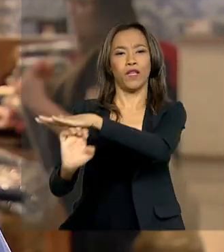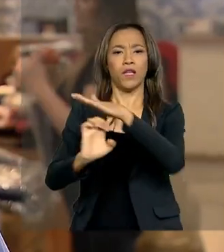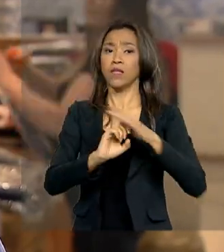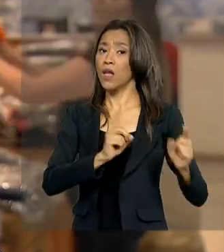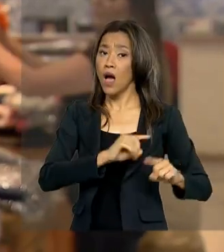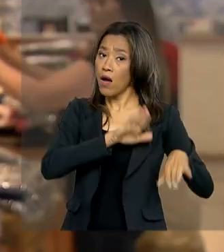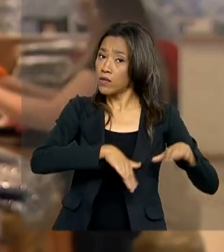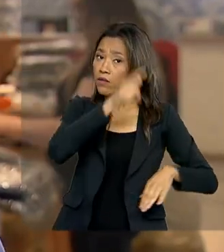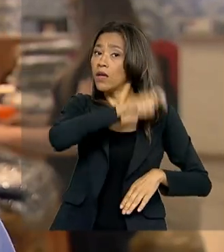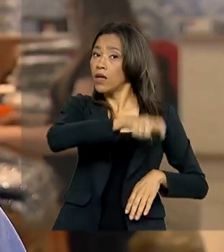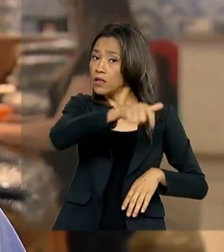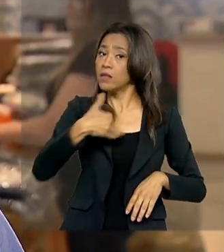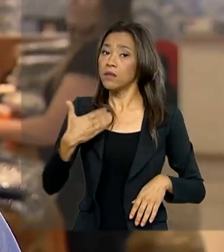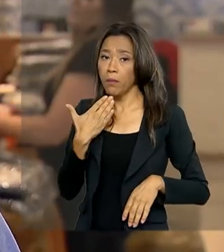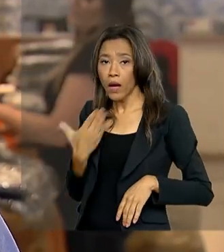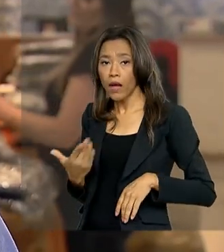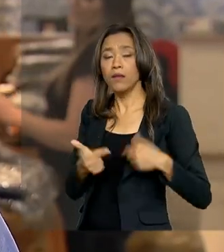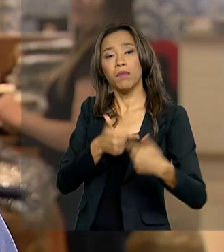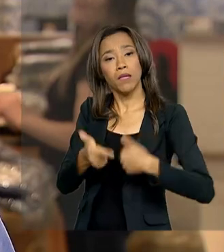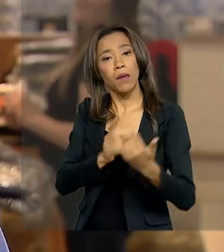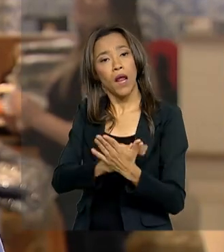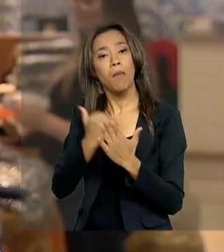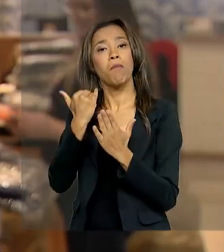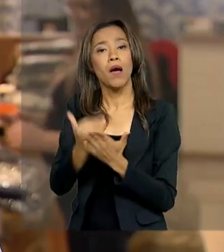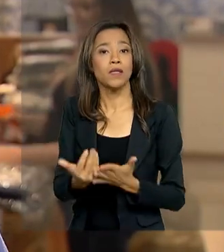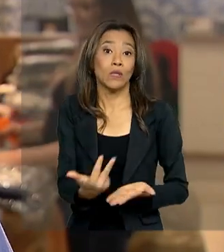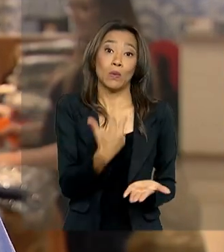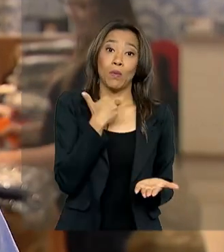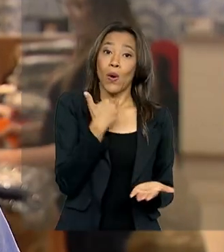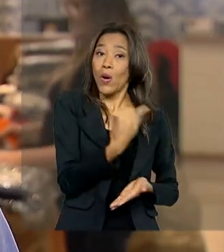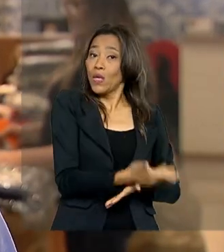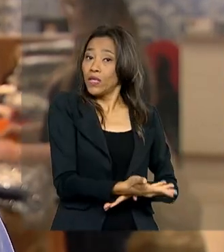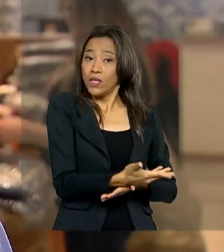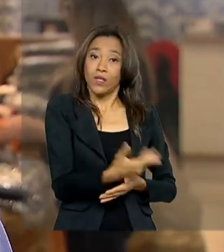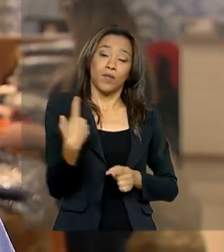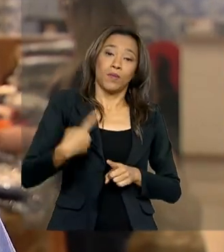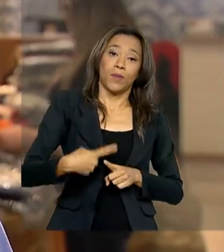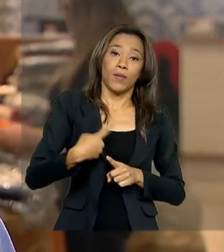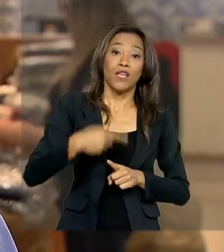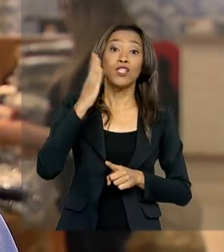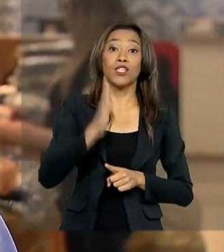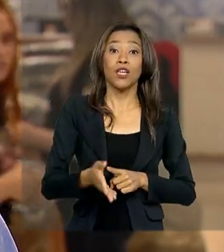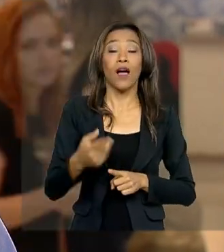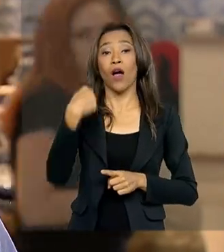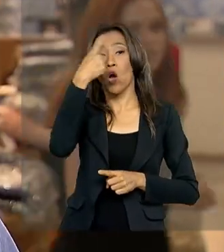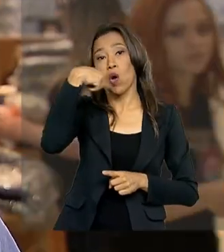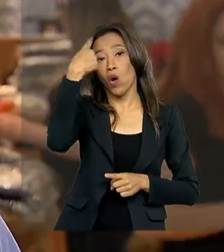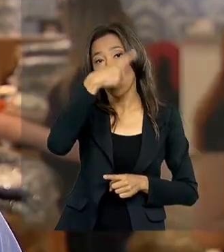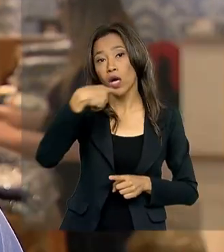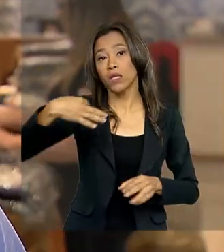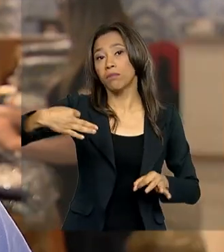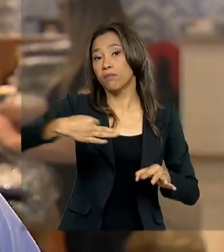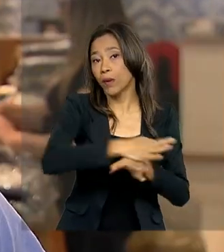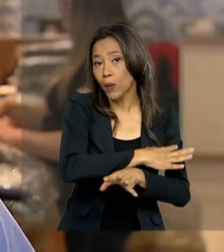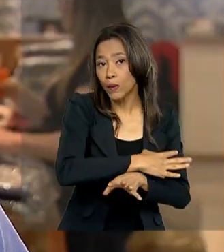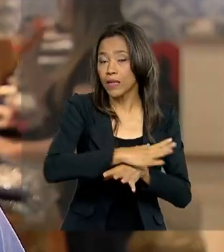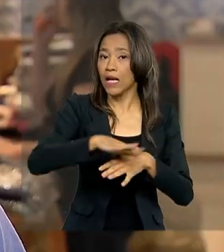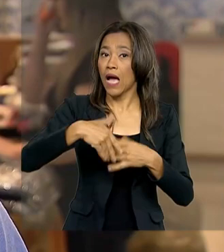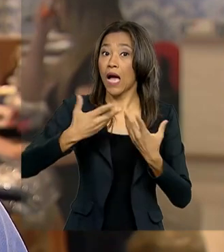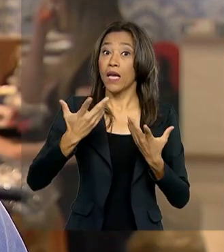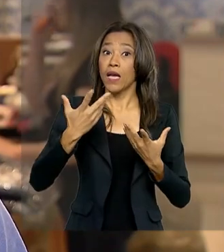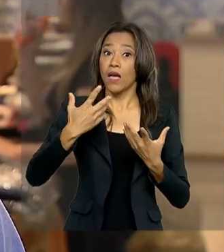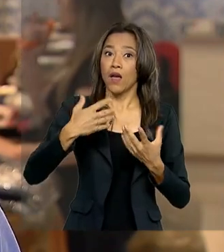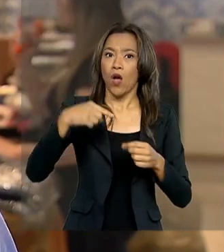pedem para trabalhar mais e, muitas vezes, não podem. Porque passou um determinado número de horas e aí precisa, ah, extra,